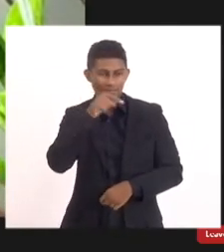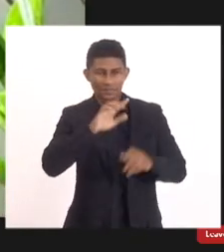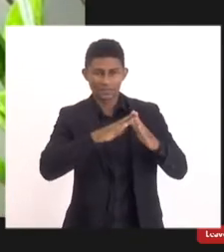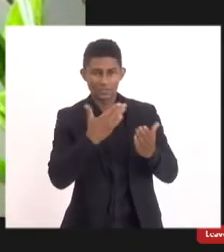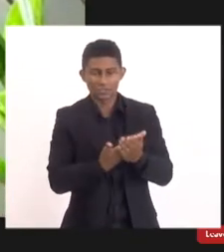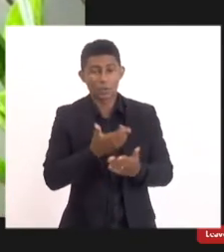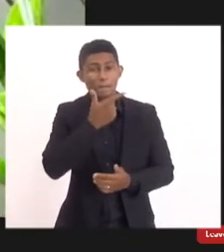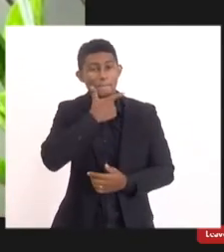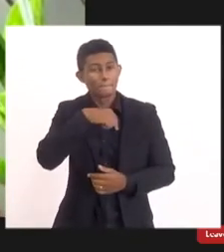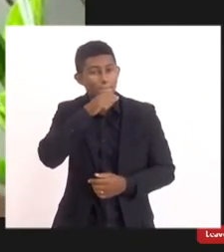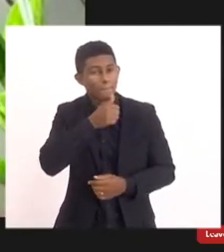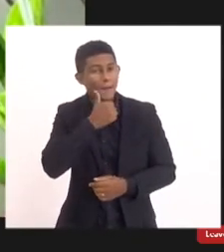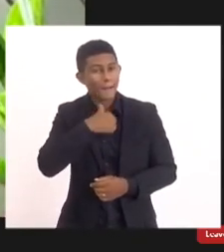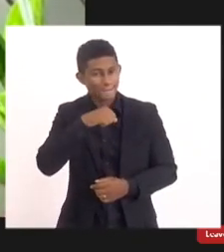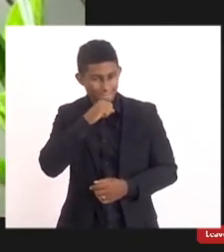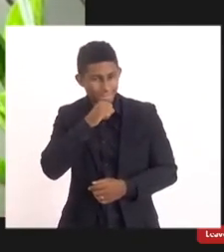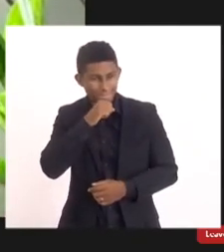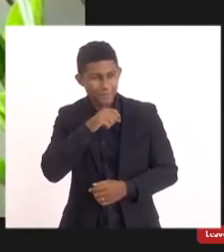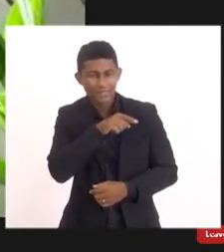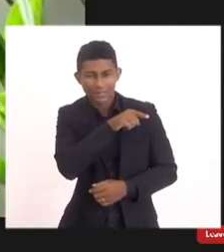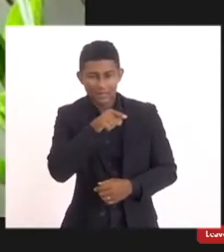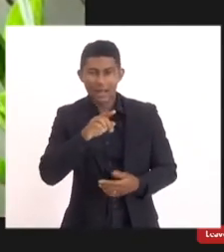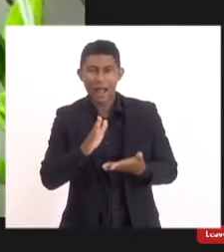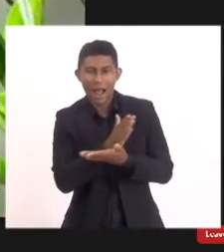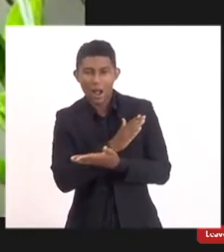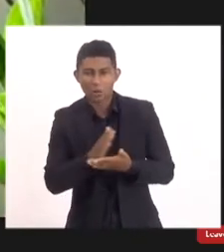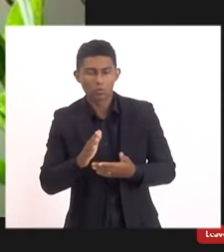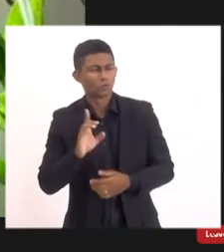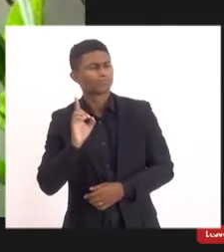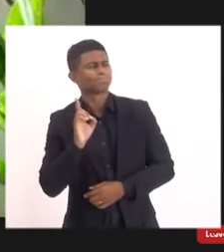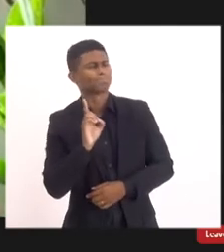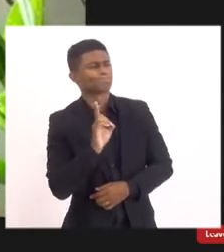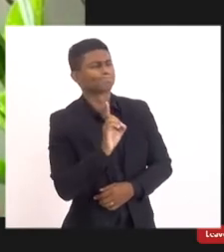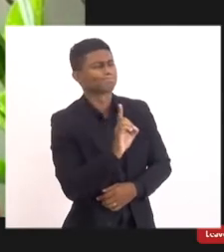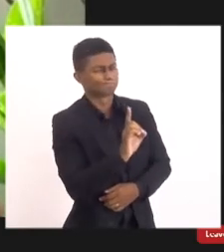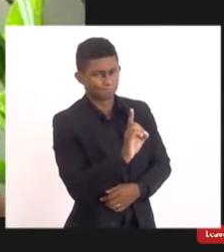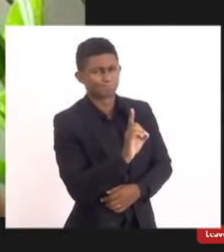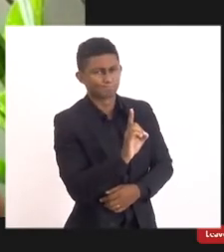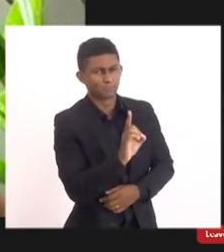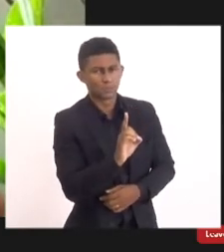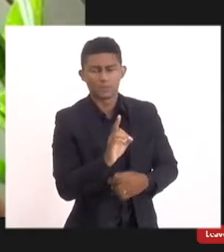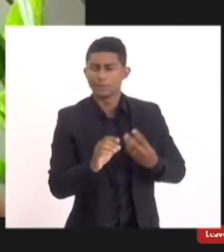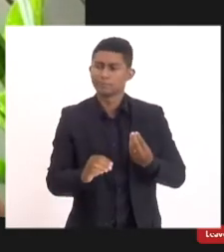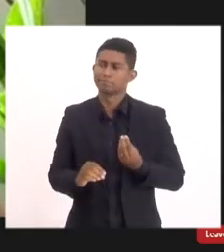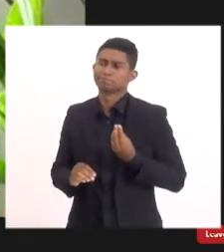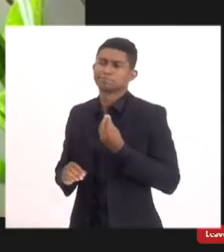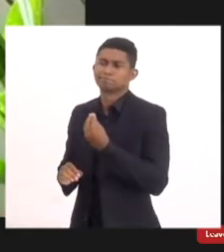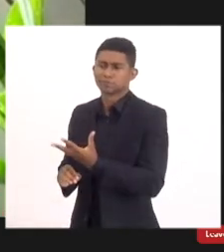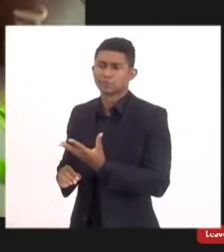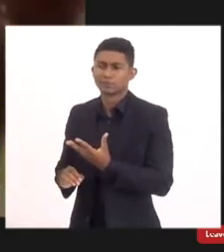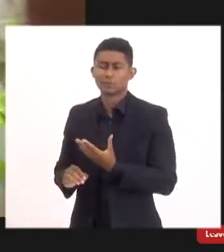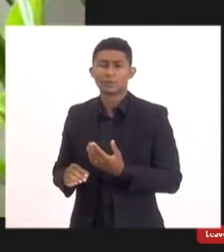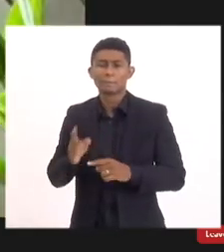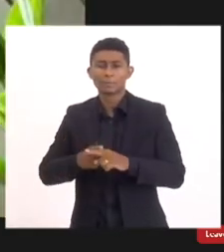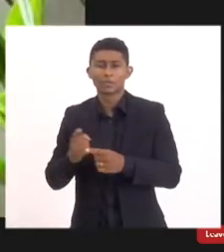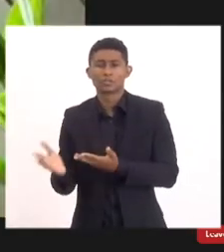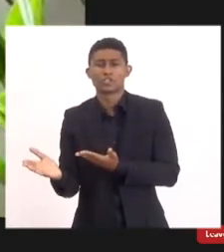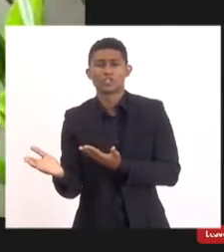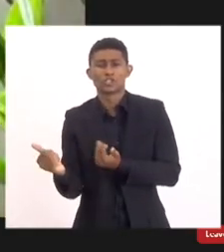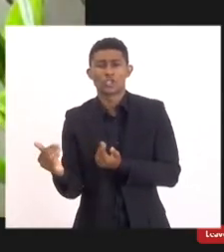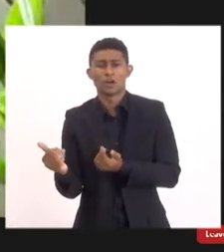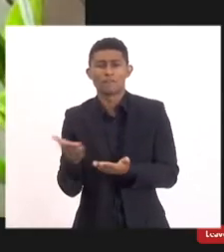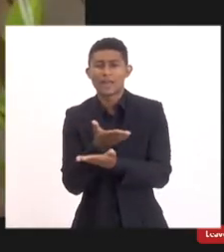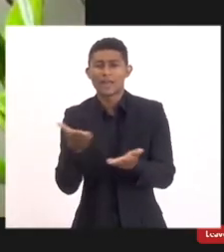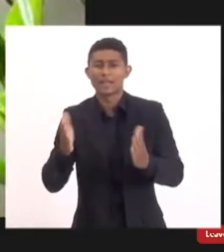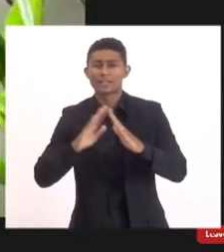deixar na porta para pegar a máscara, para fornecer, porque eles queriam entrar na escola sem máscara, porque na rua não